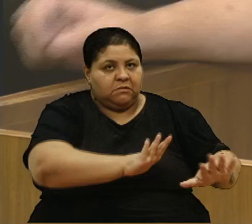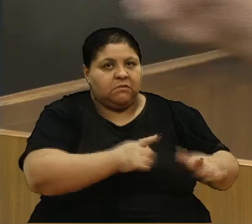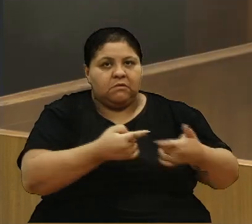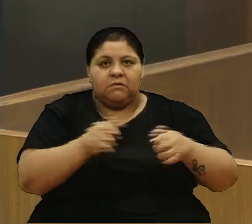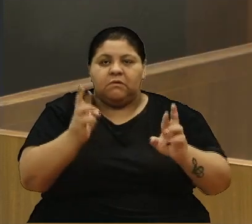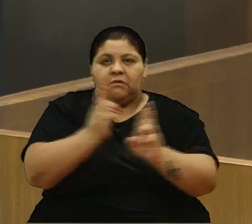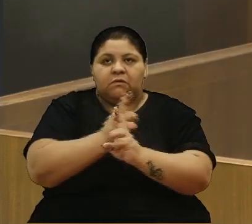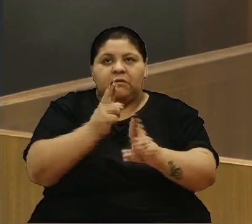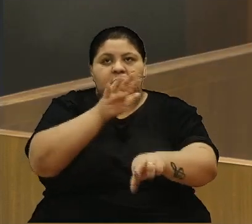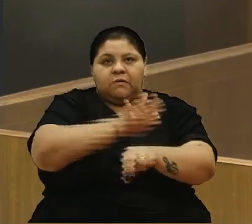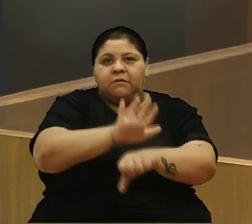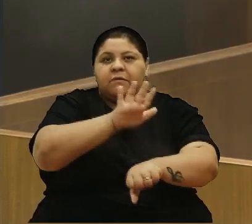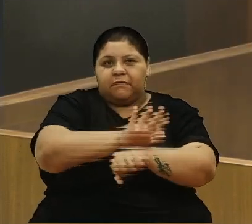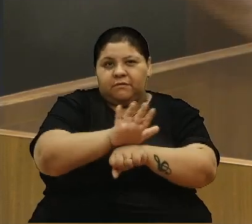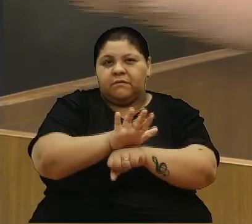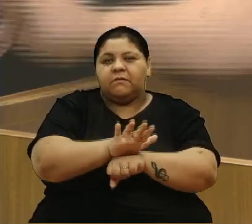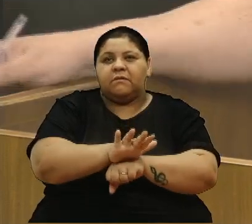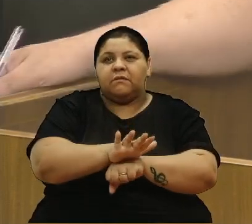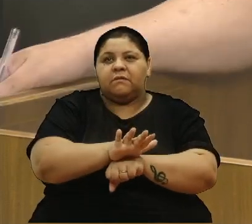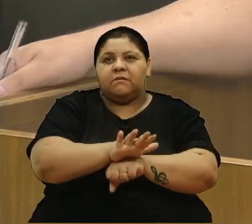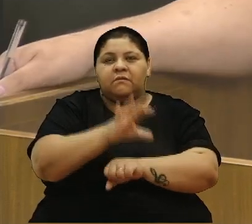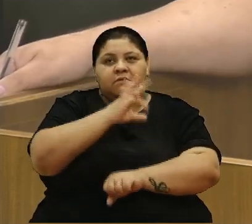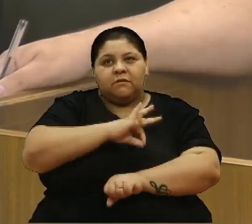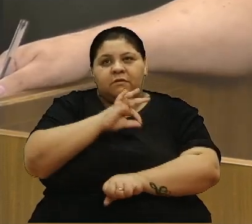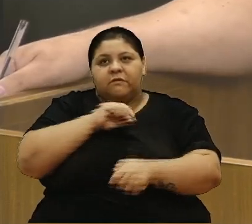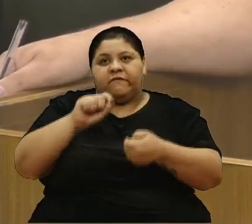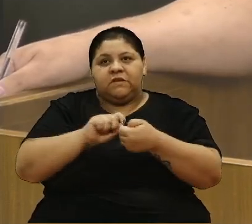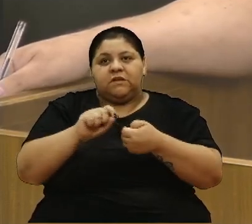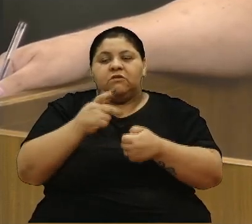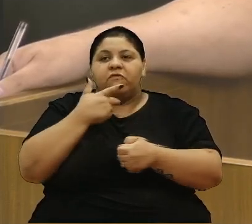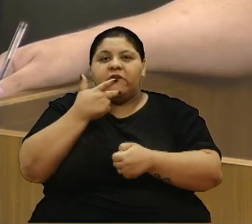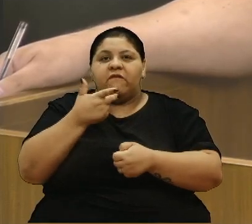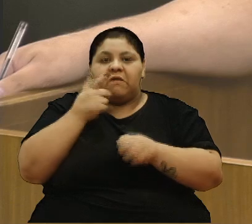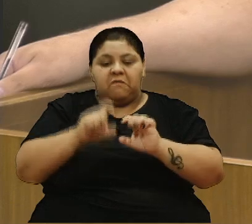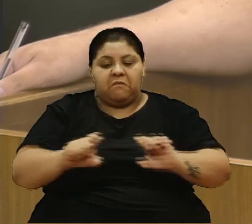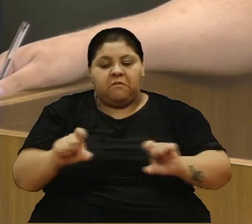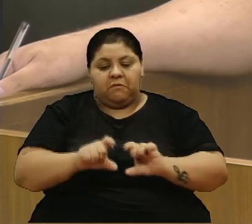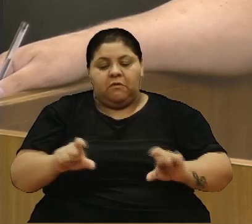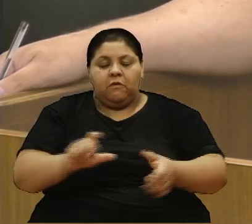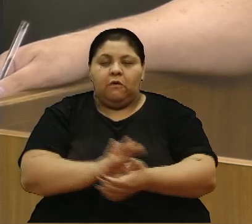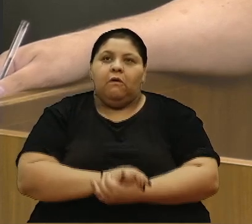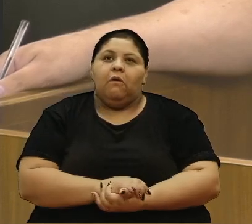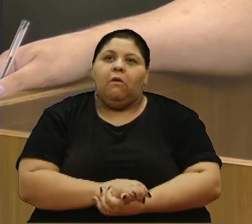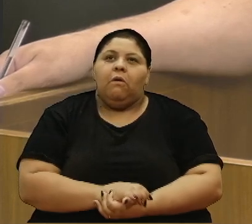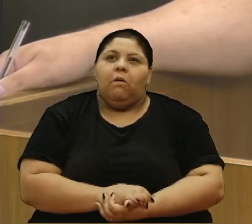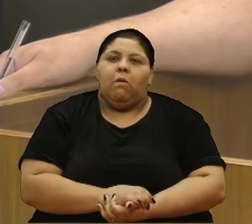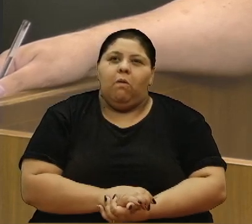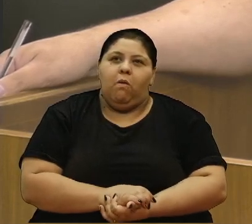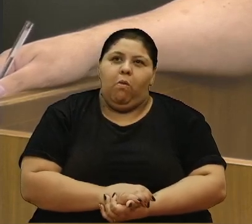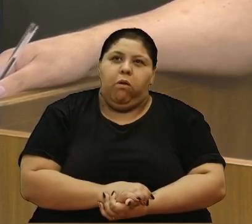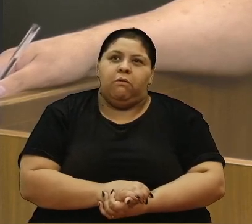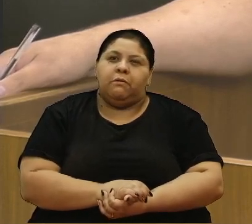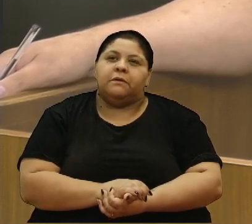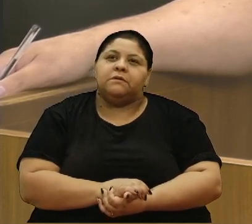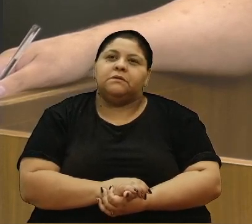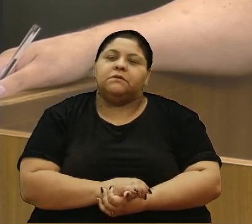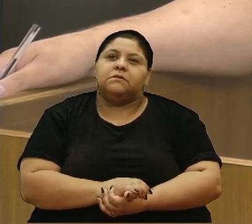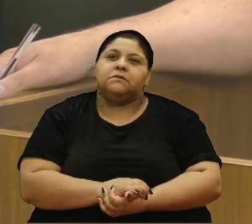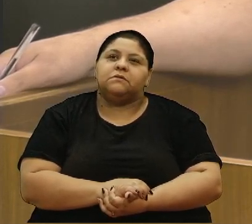às horas extras, né, que ele está recebendo e fazendo comentário. Eu quero... Como?